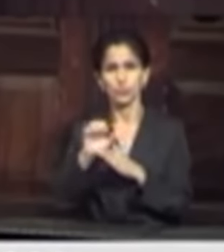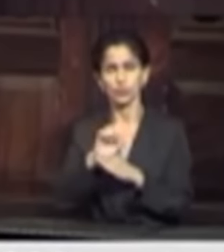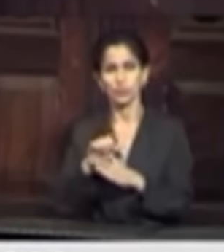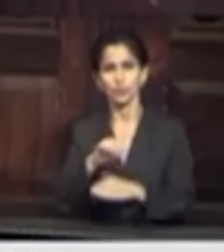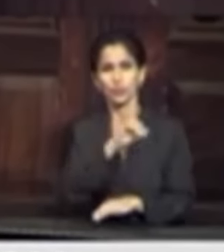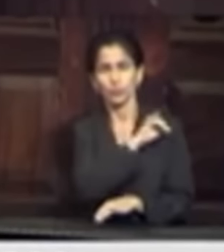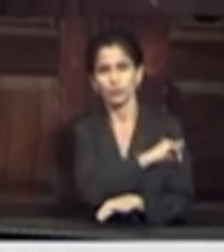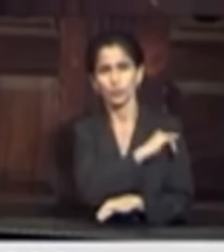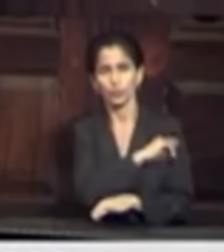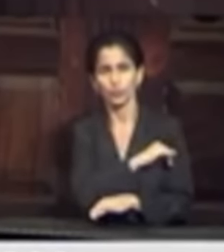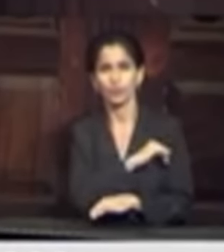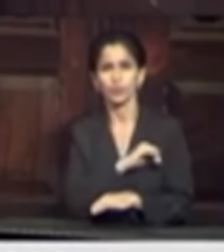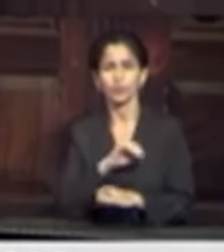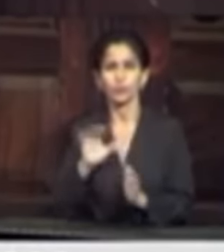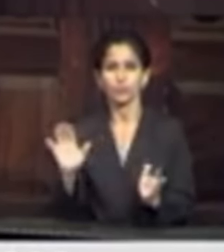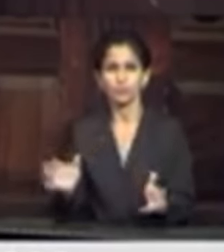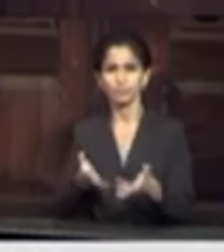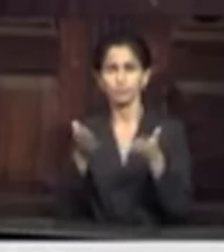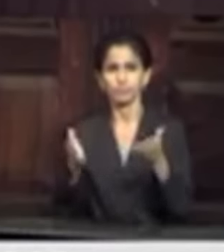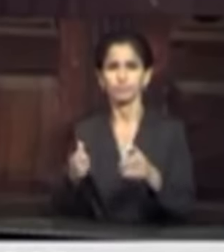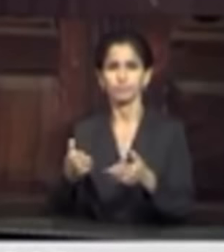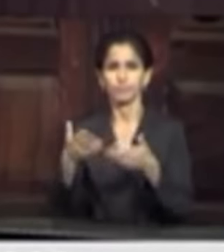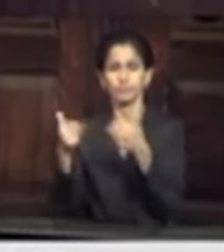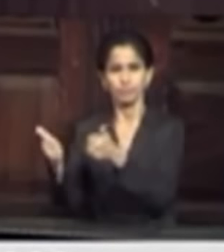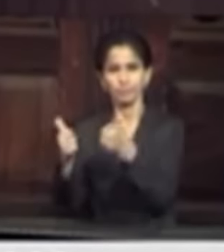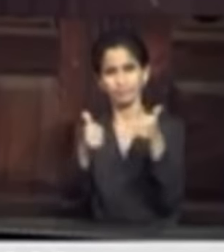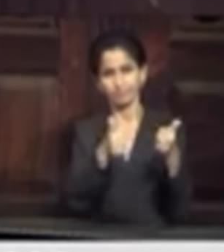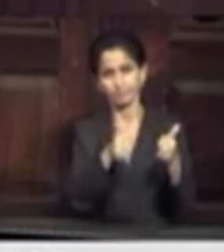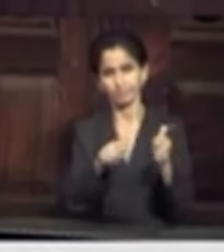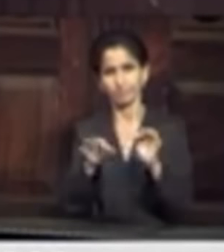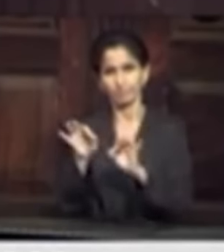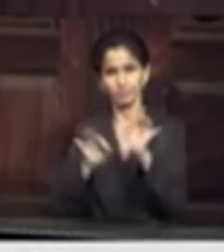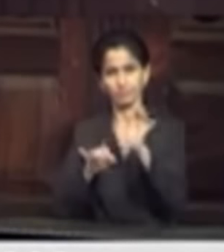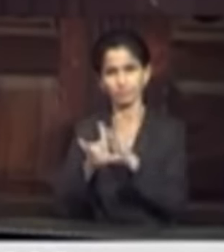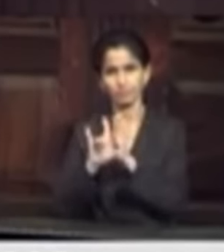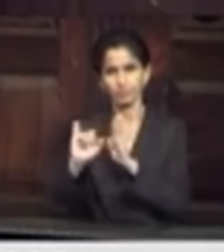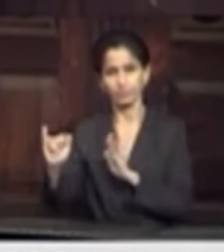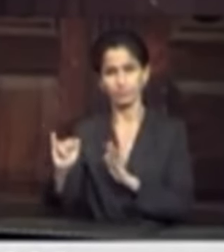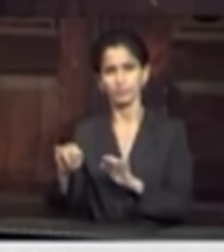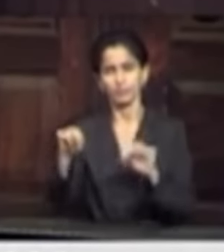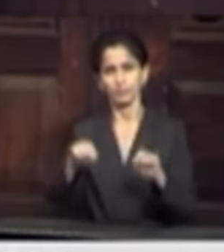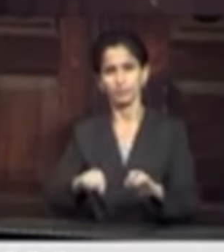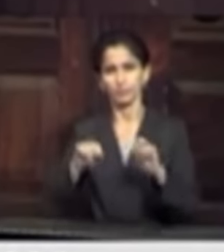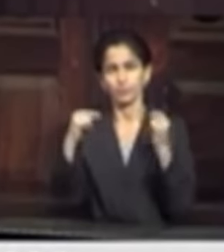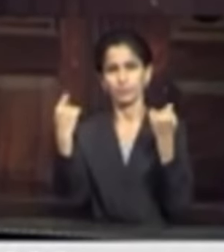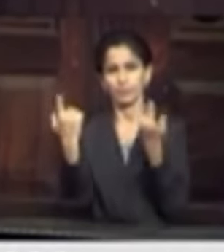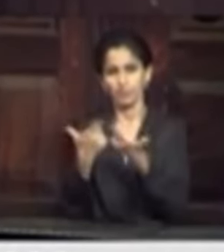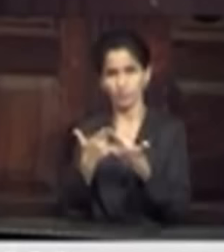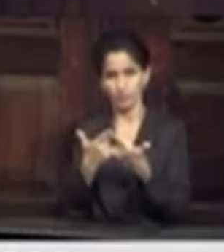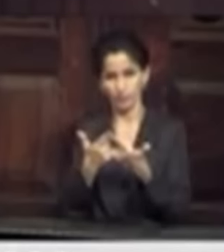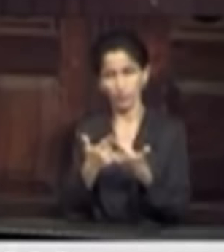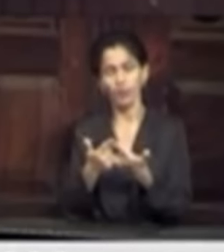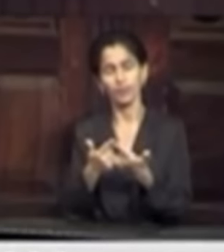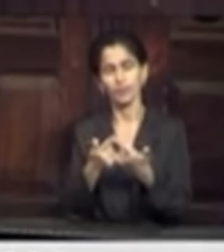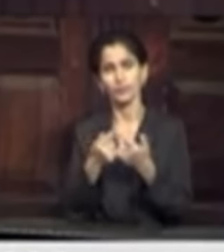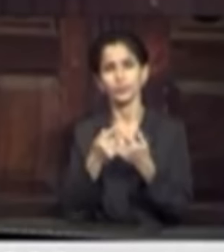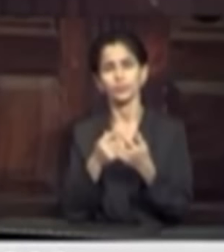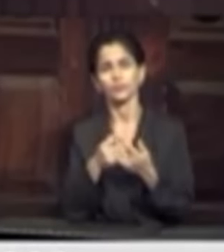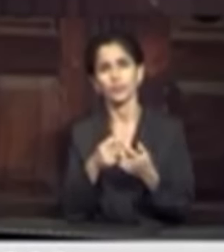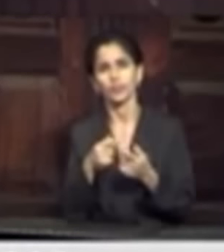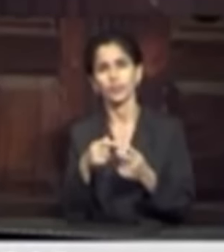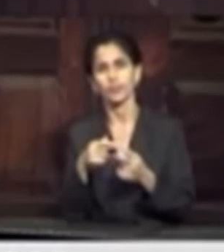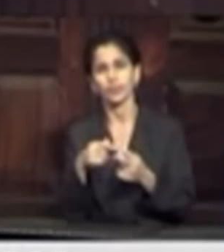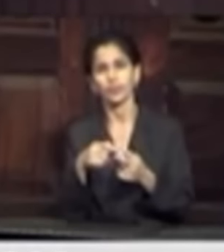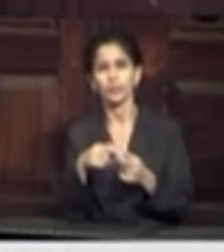Janeiro promover a aprovação de projeto de lei perante a Assembleia Legislativa do Estado do Rio de Janeiro